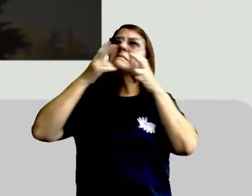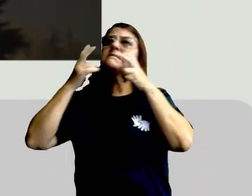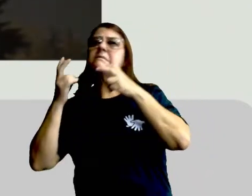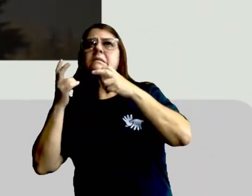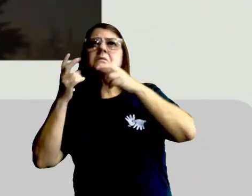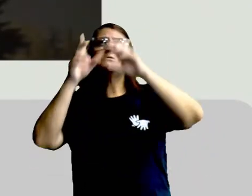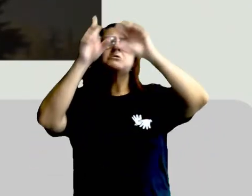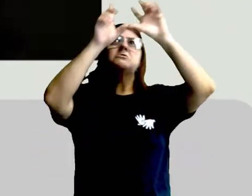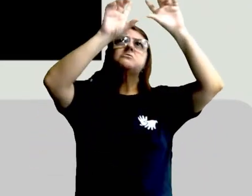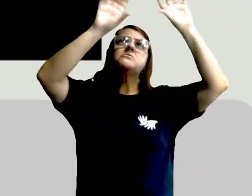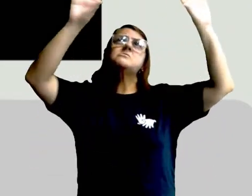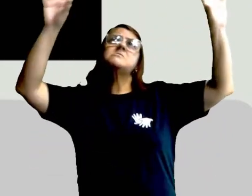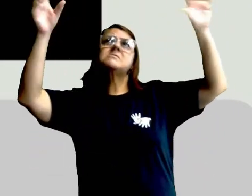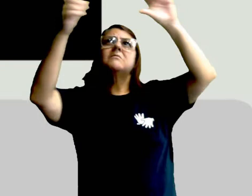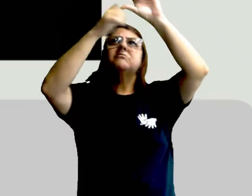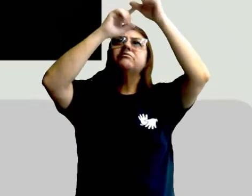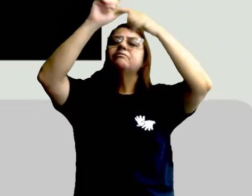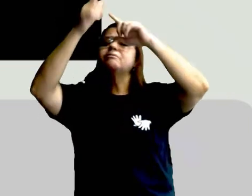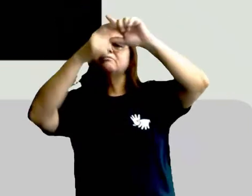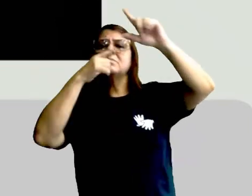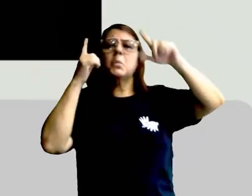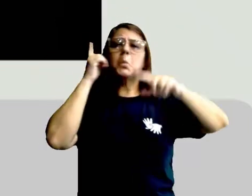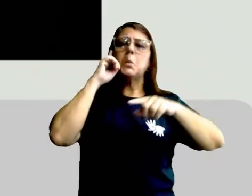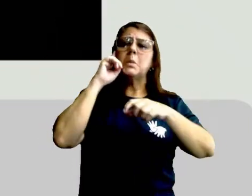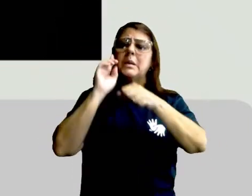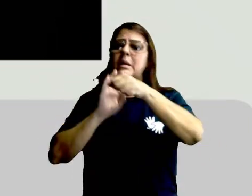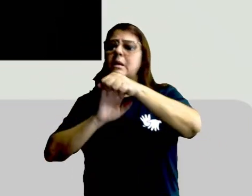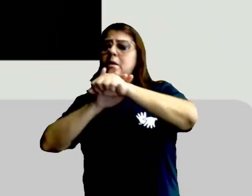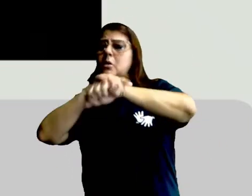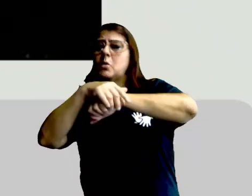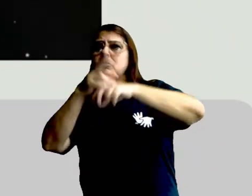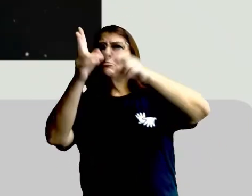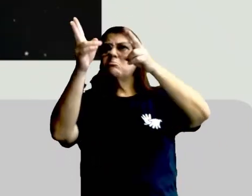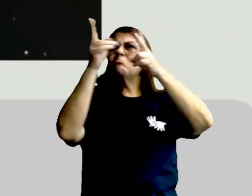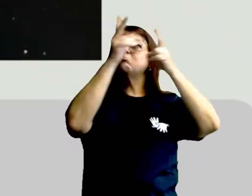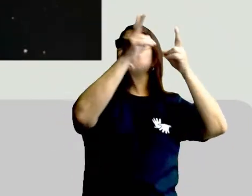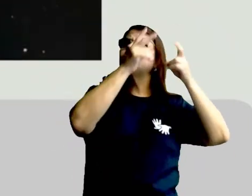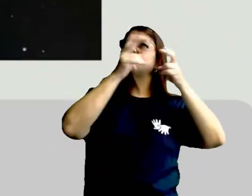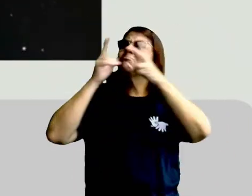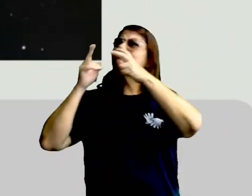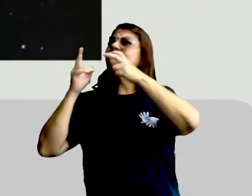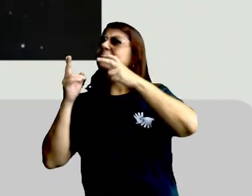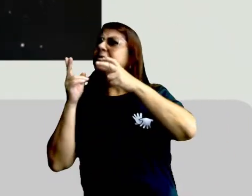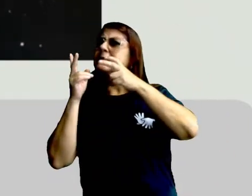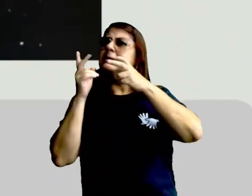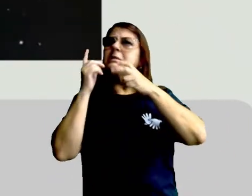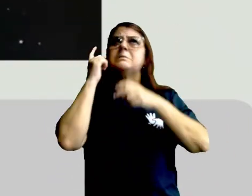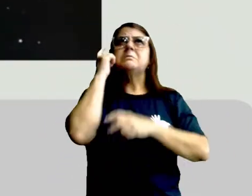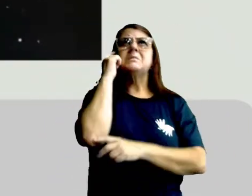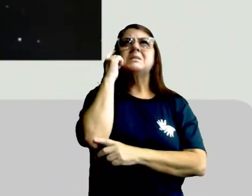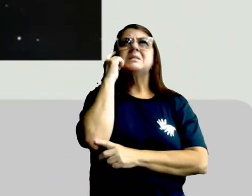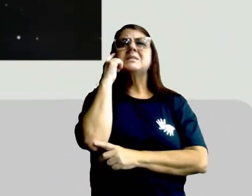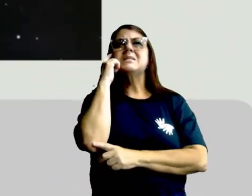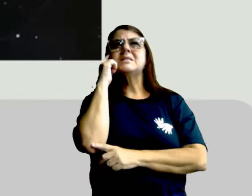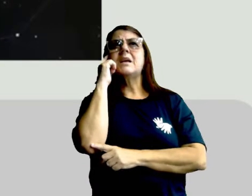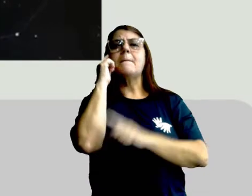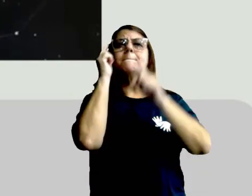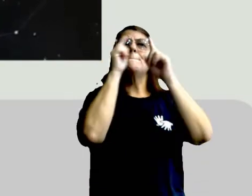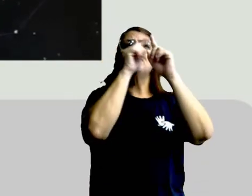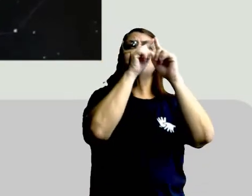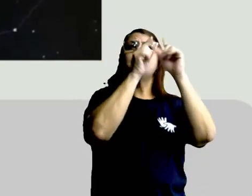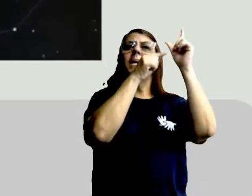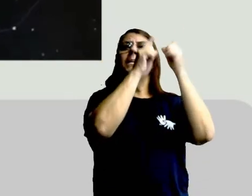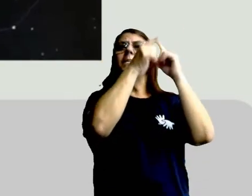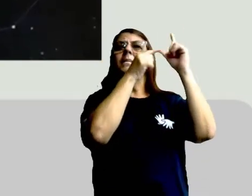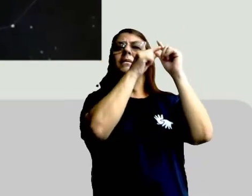sistemáticas do céu estrelado, noite após noite, e passaram a perceber que era possível ligar aqueles pontinhos brilhantes